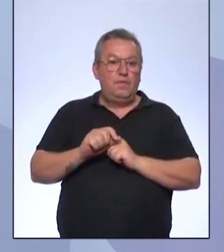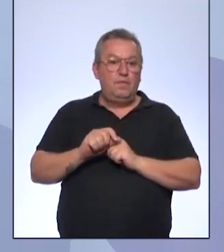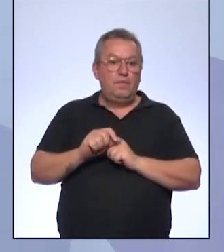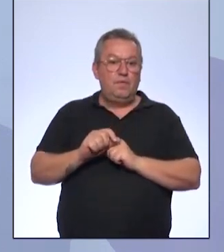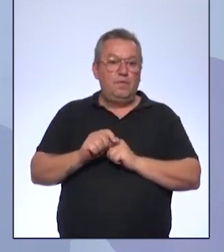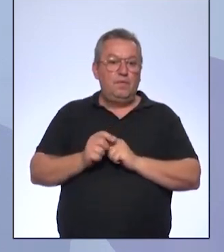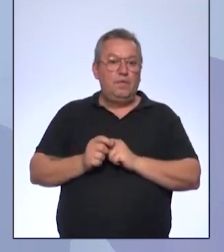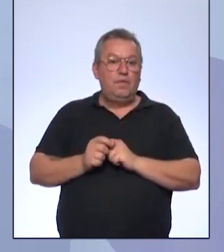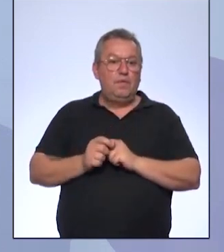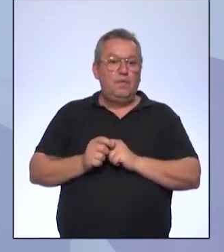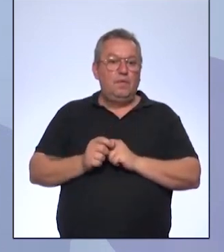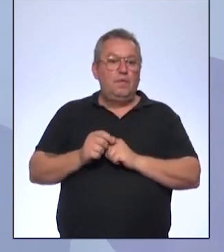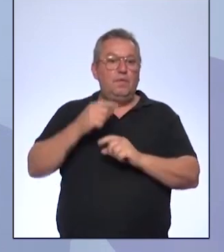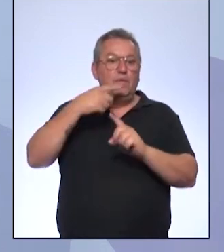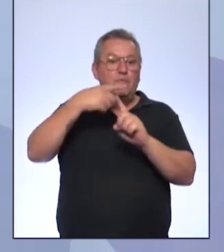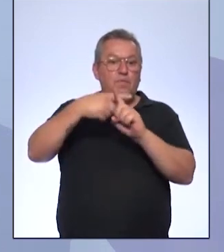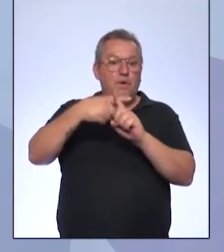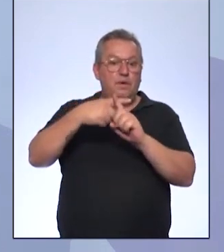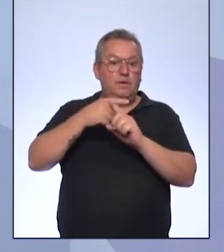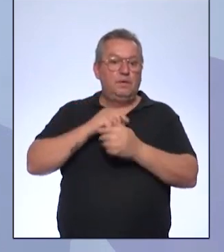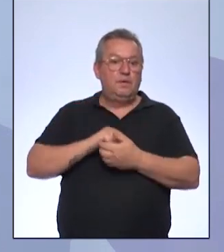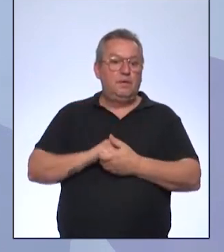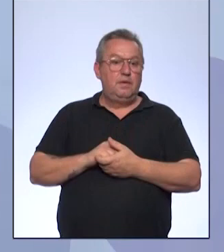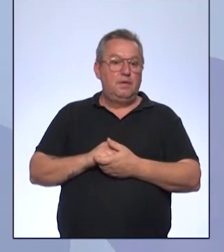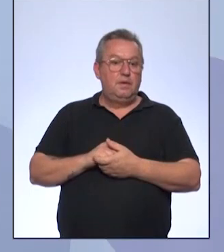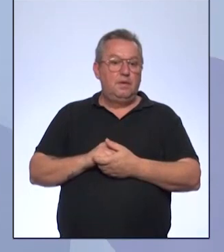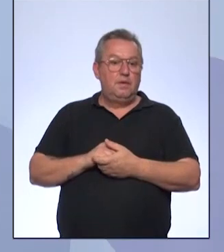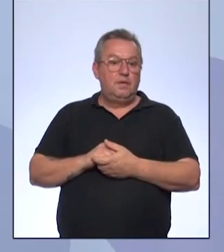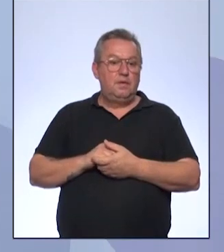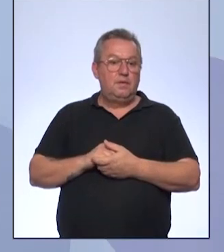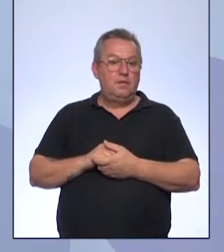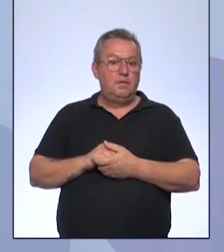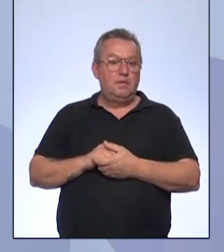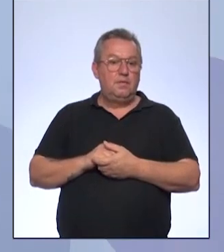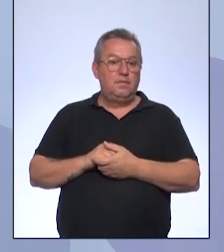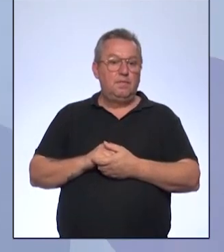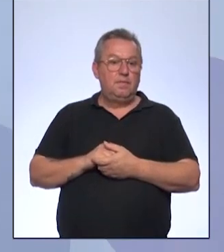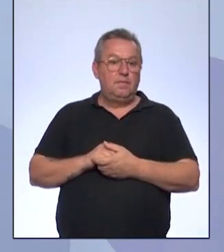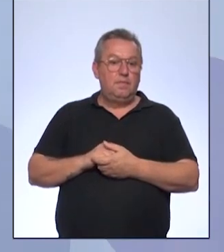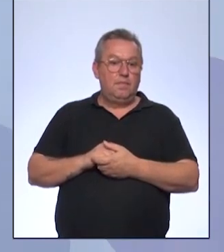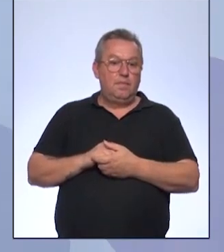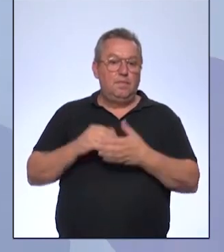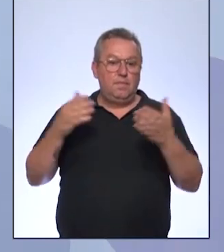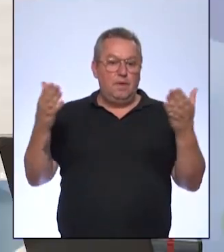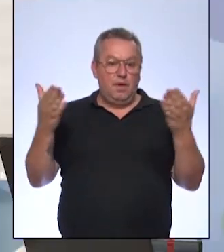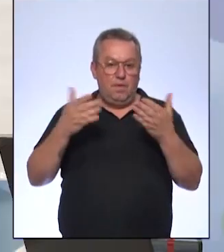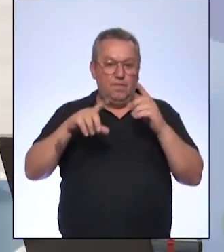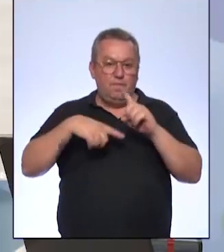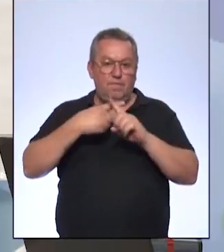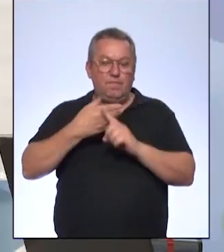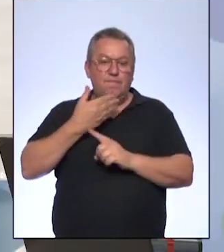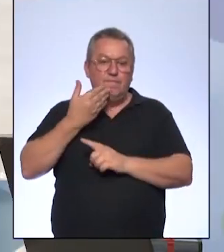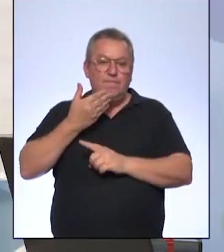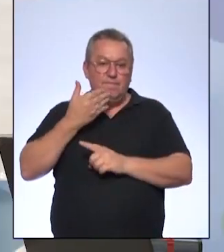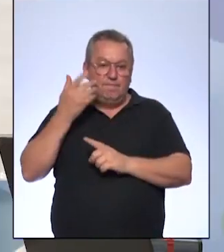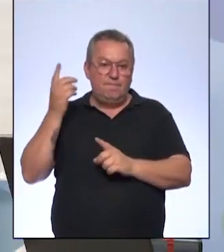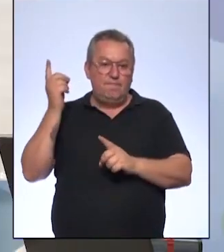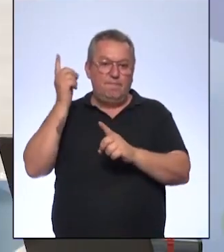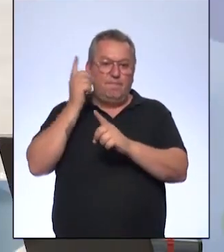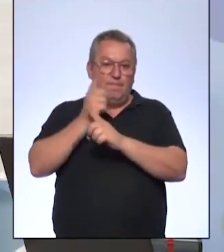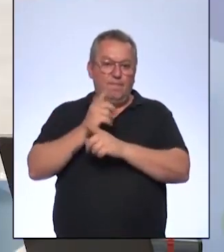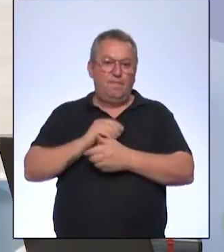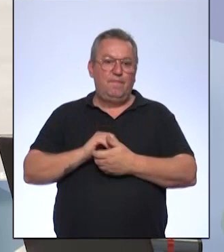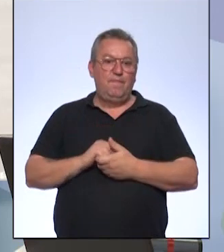2, mais o 3. Agora ficou mais fácil para eu poder identificar a